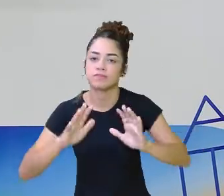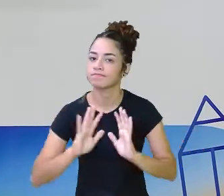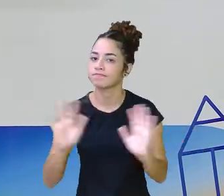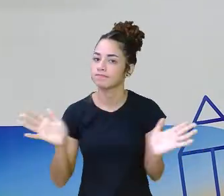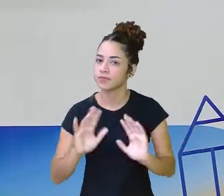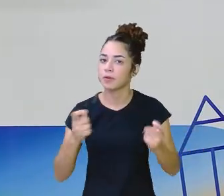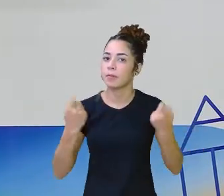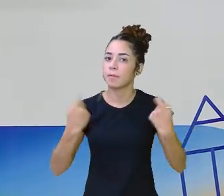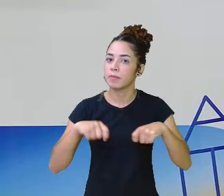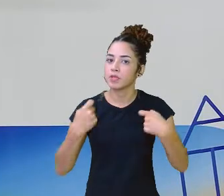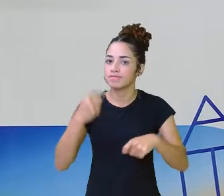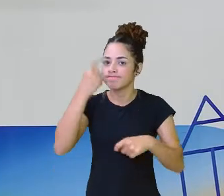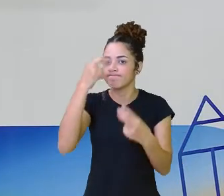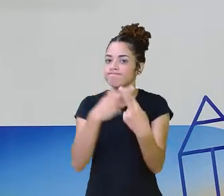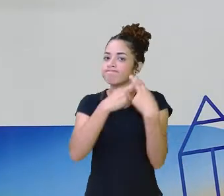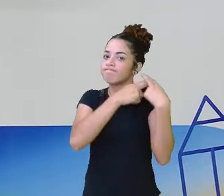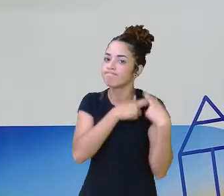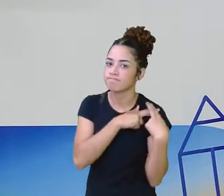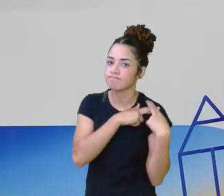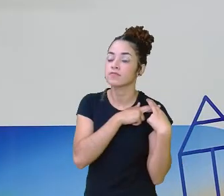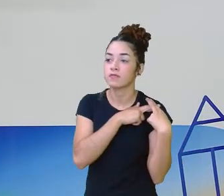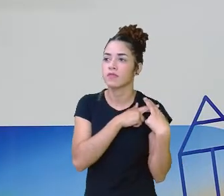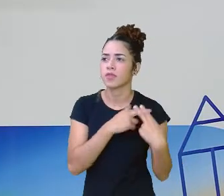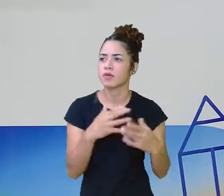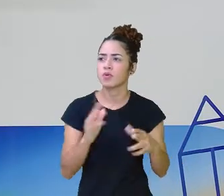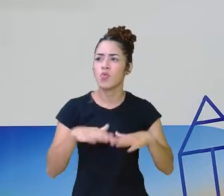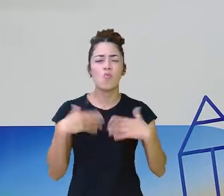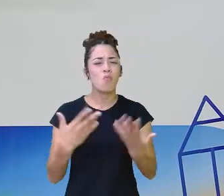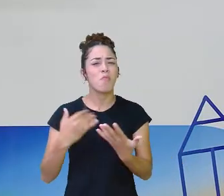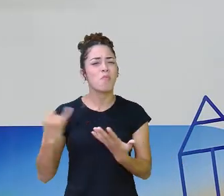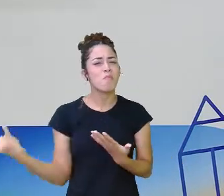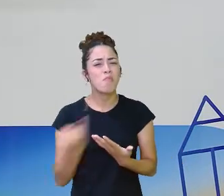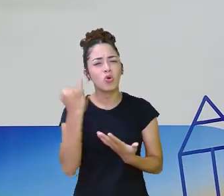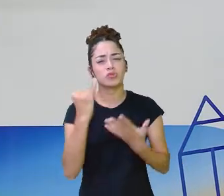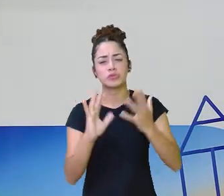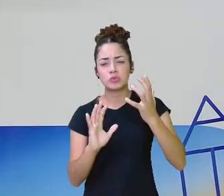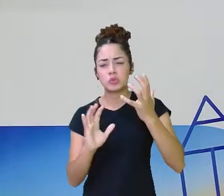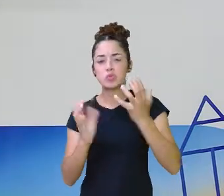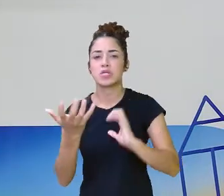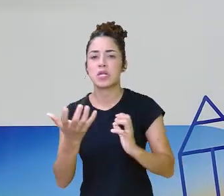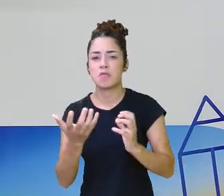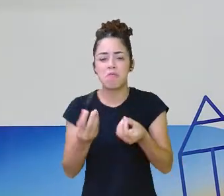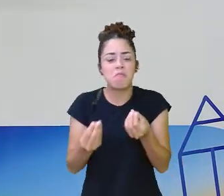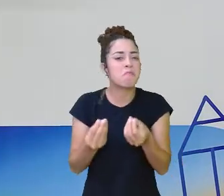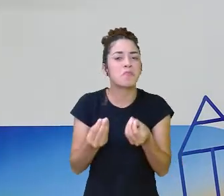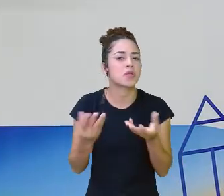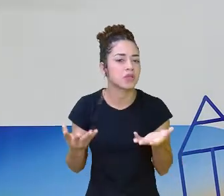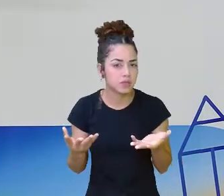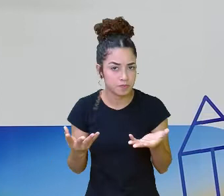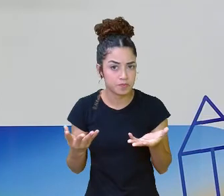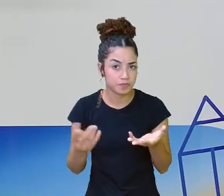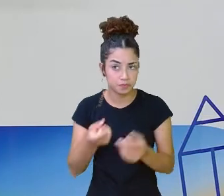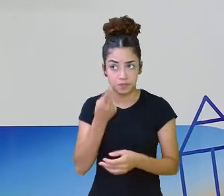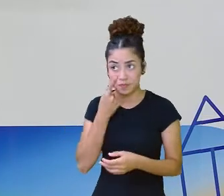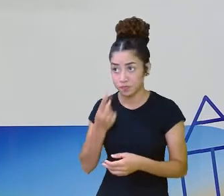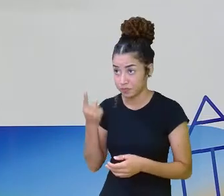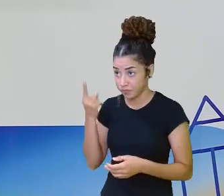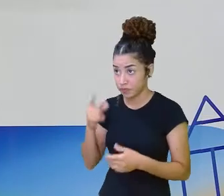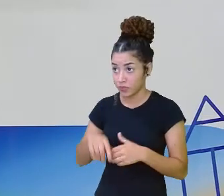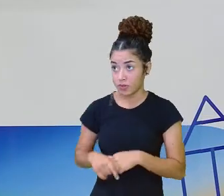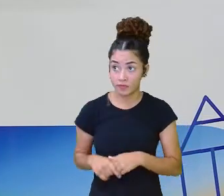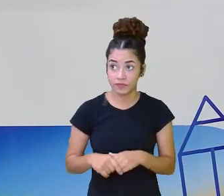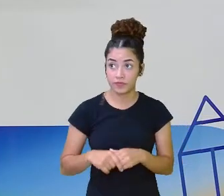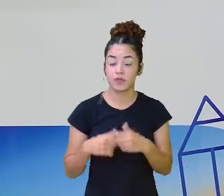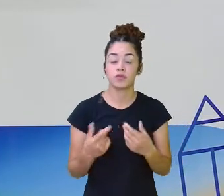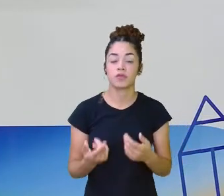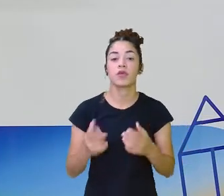passa, tá certo? Então, preste atenção. E qual é a importância dessa previsão do tempo? Para que serve essa previsão do tempo? Olha só, a previsão do tempo